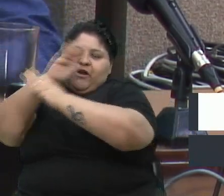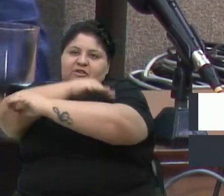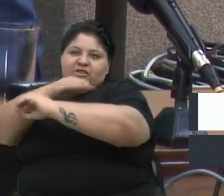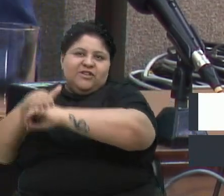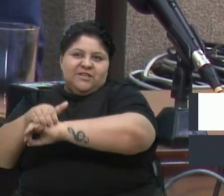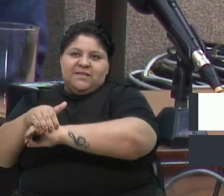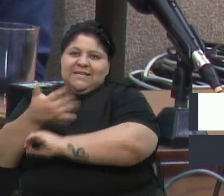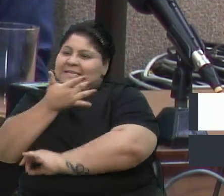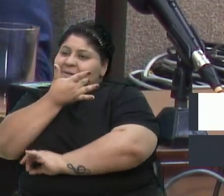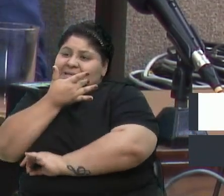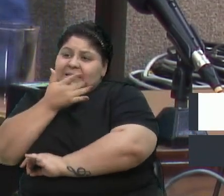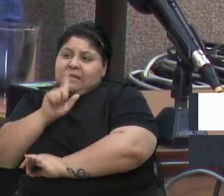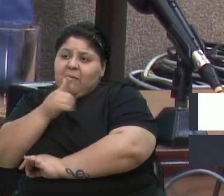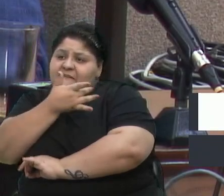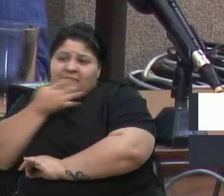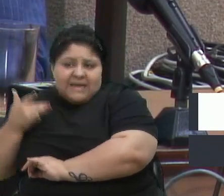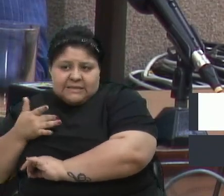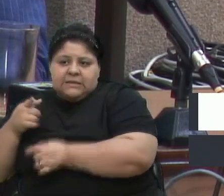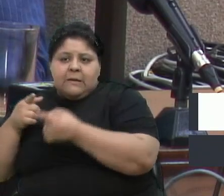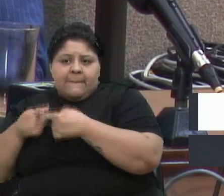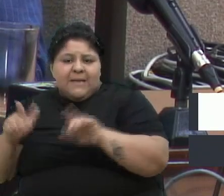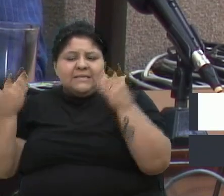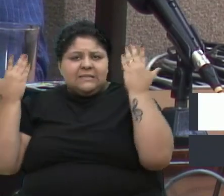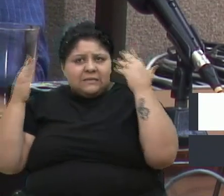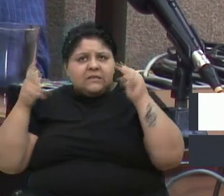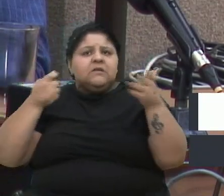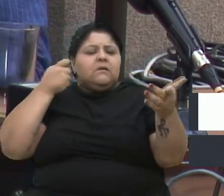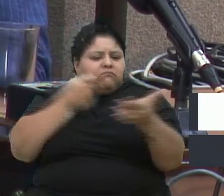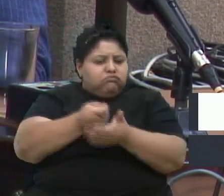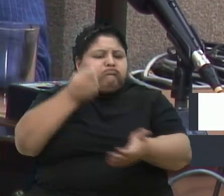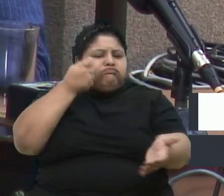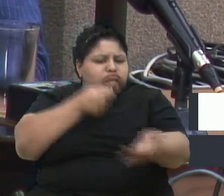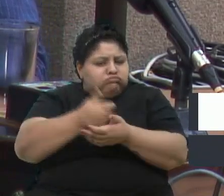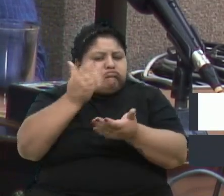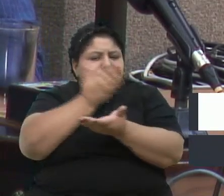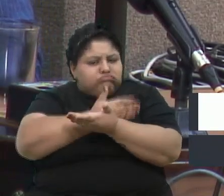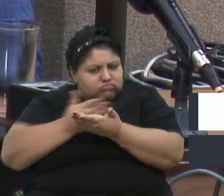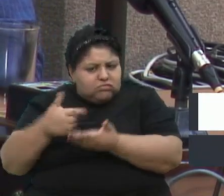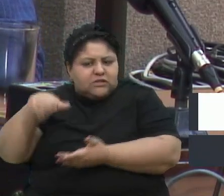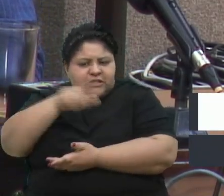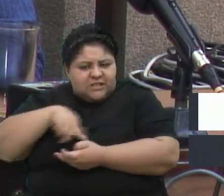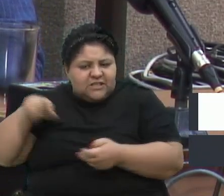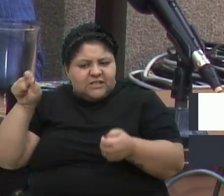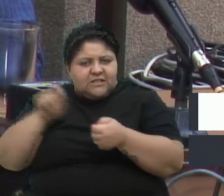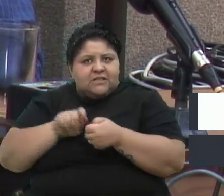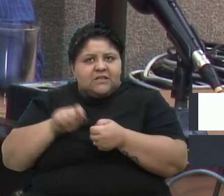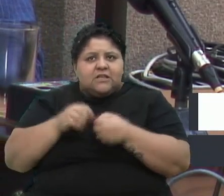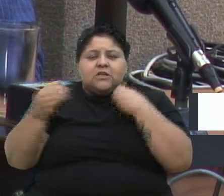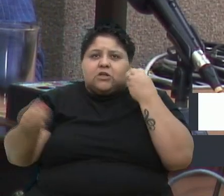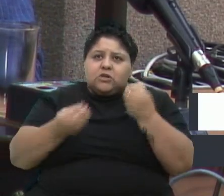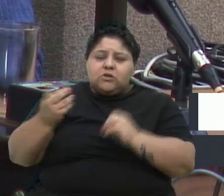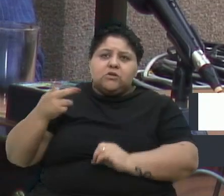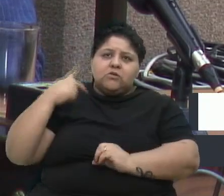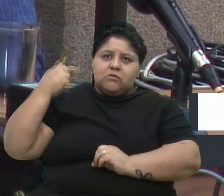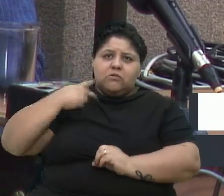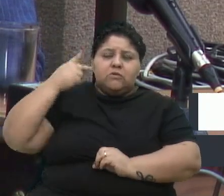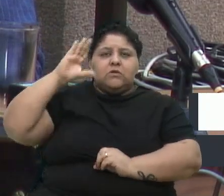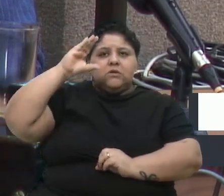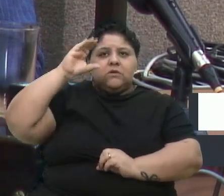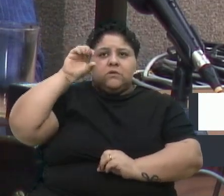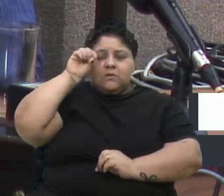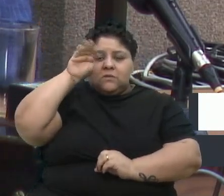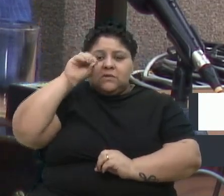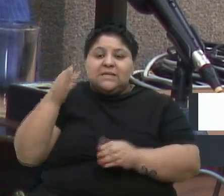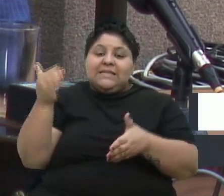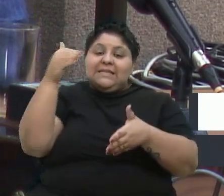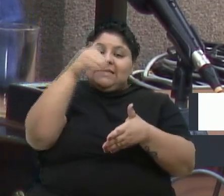Mas eu lhe dou parabéns pela insistência, pela iniciativa de que a gente faça algo, como o vereador Fiuza falou, dentro da